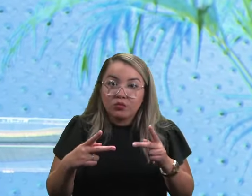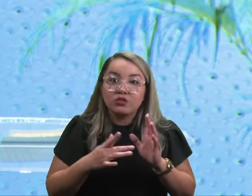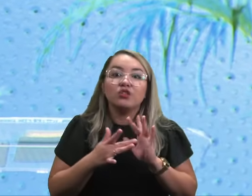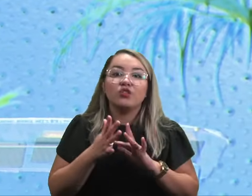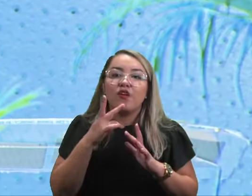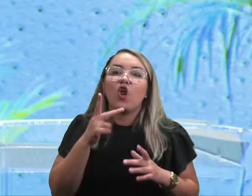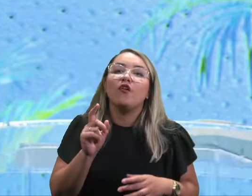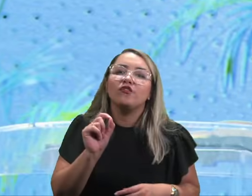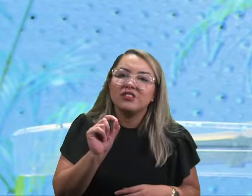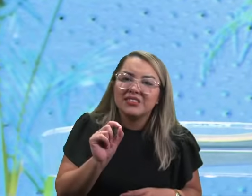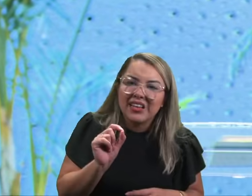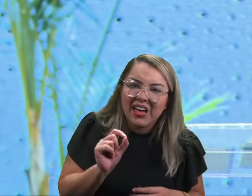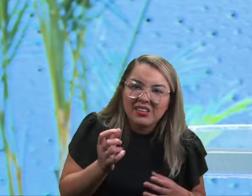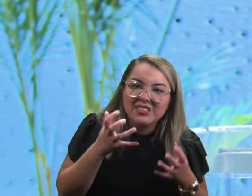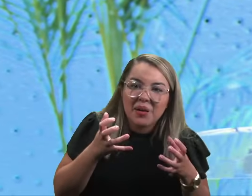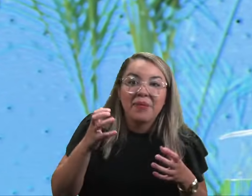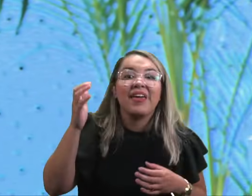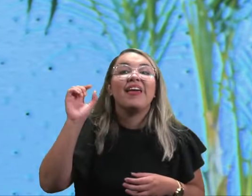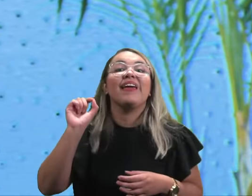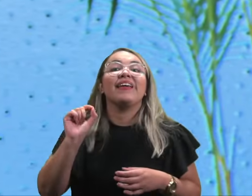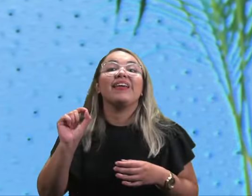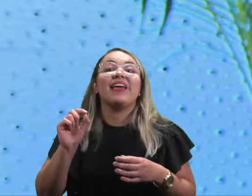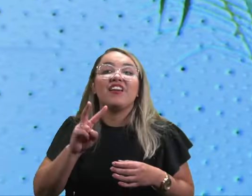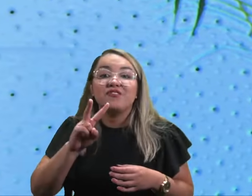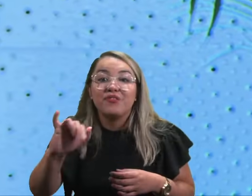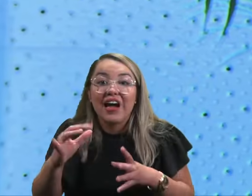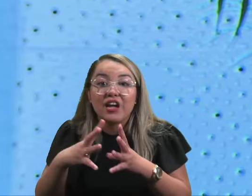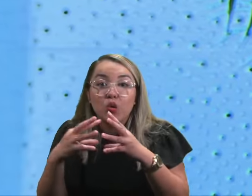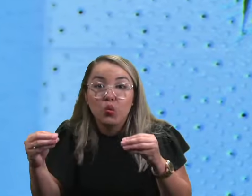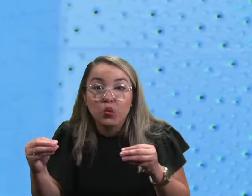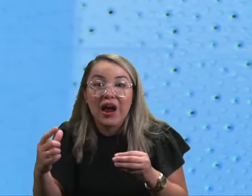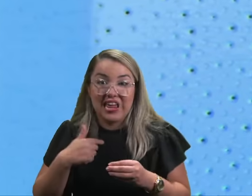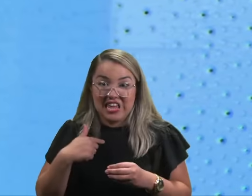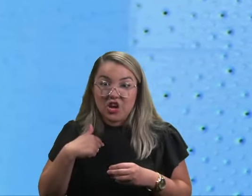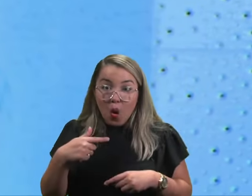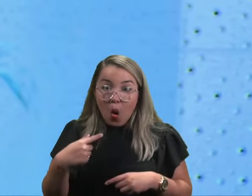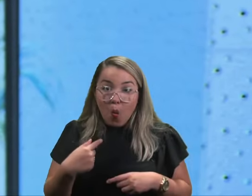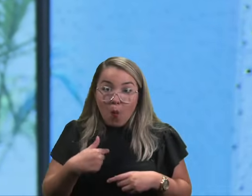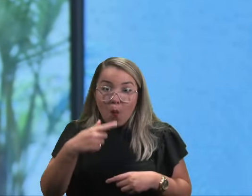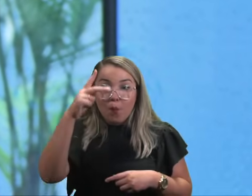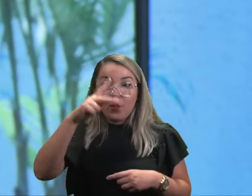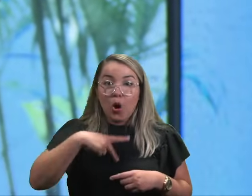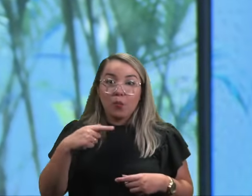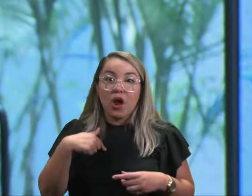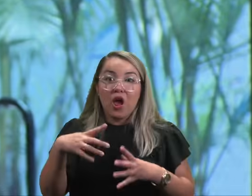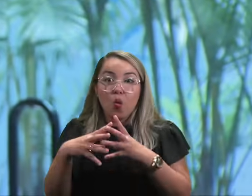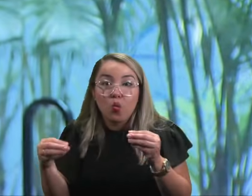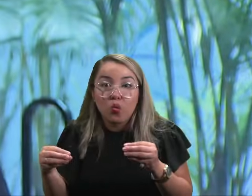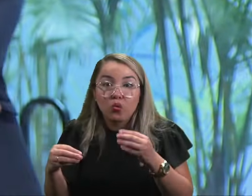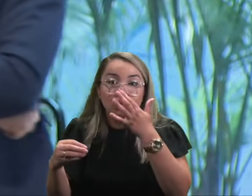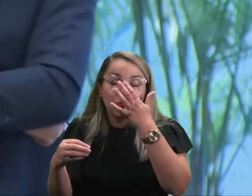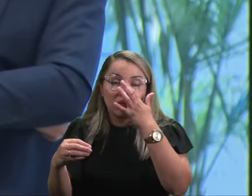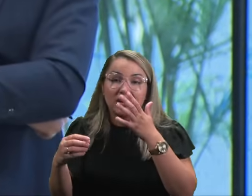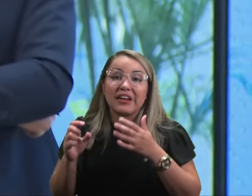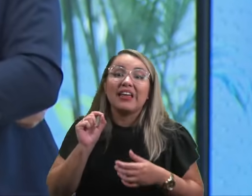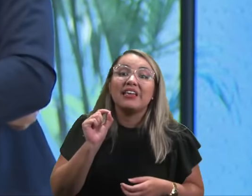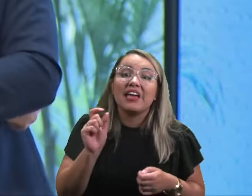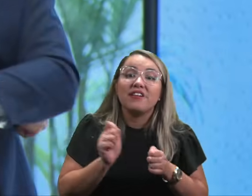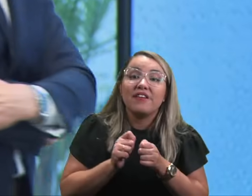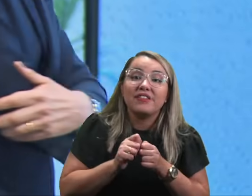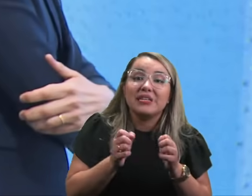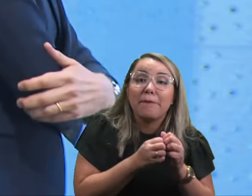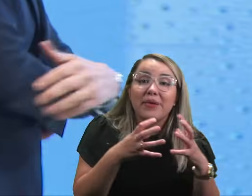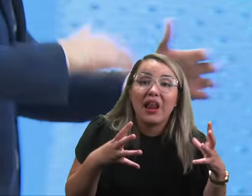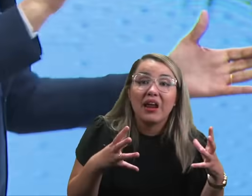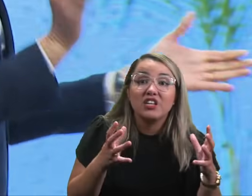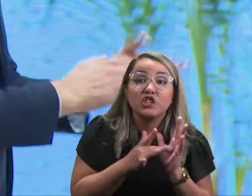Vocês querem saber quem vai curar corações partidos como eu curo? Vocês querem saber quem vai operar os milagres que eu opero? Jesus está dizendo